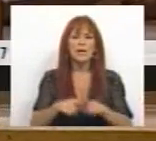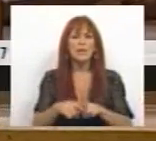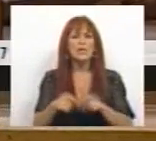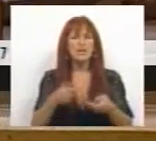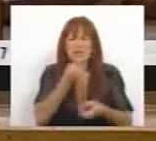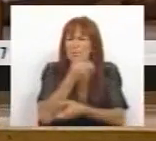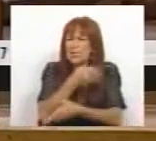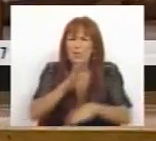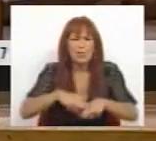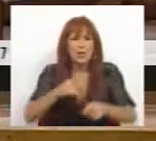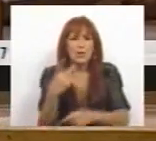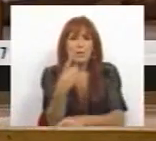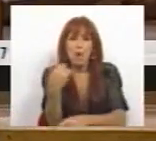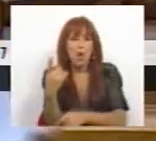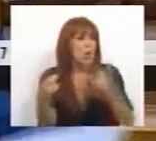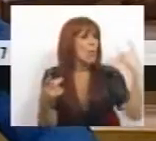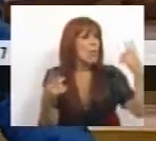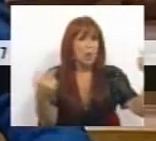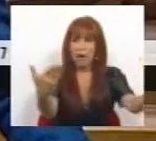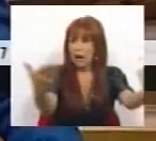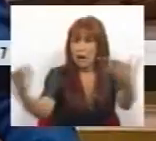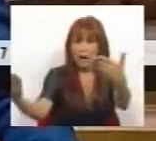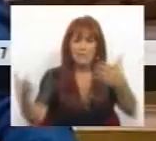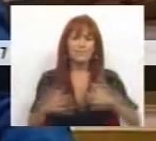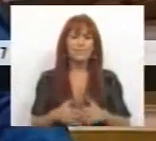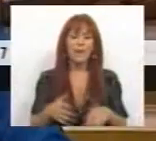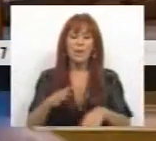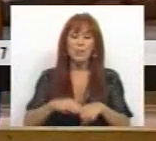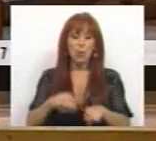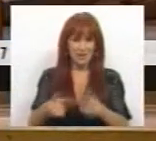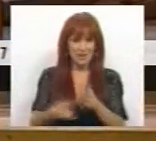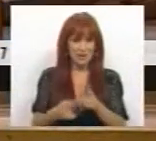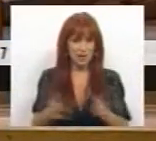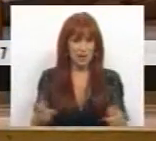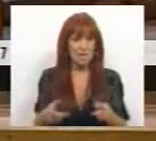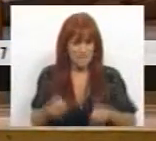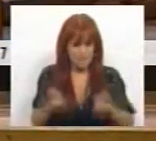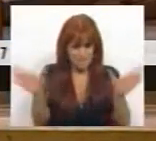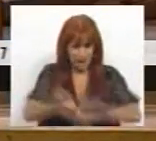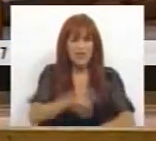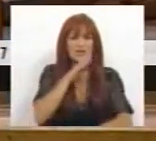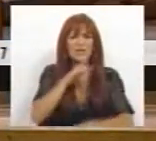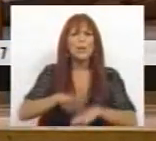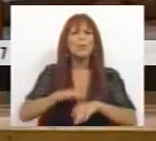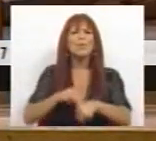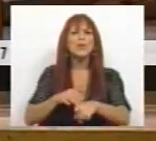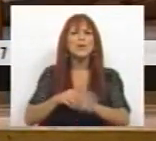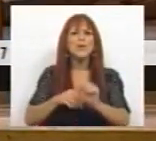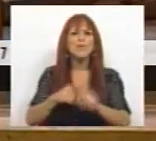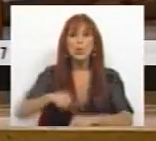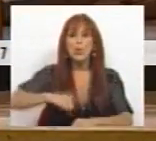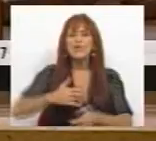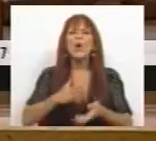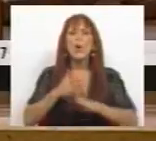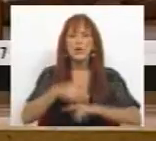ser desperdiçados devido ao isolamento em que se encontram. É, portanto, necessário investir mais na ferrovia e, por isso, os